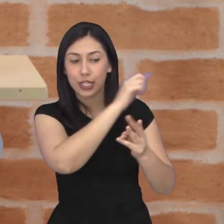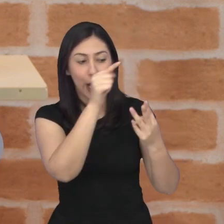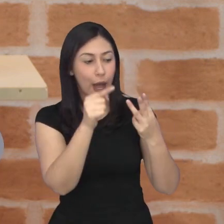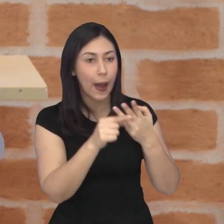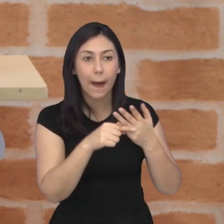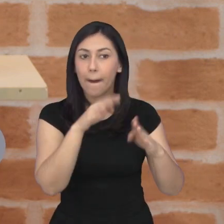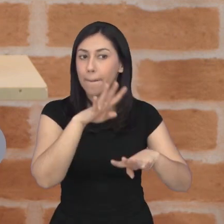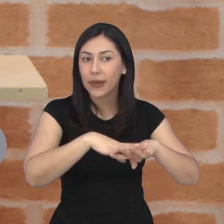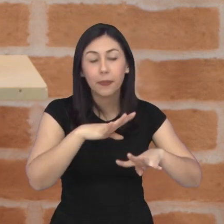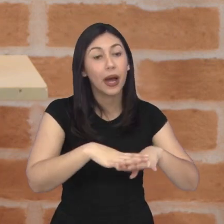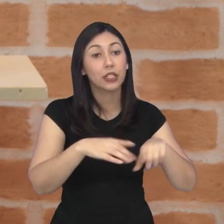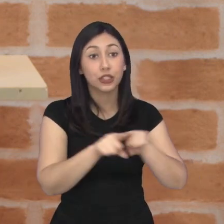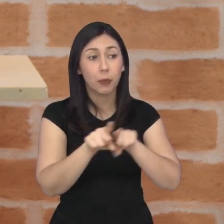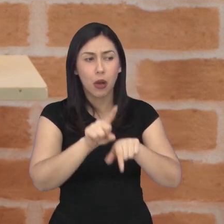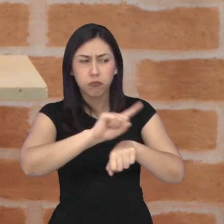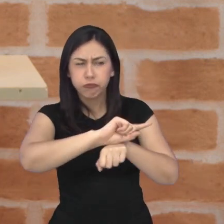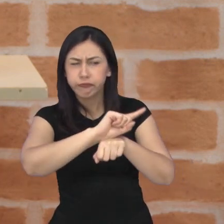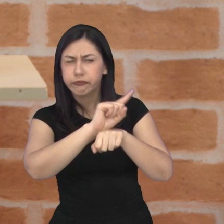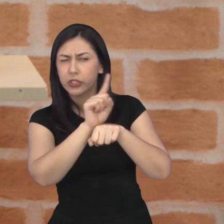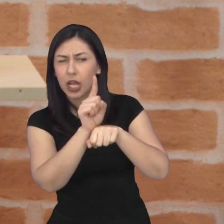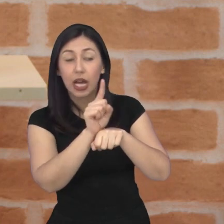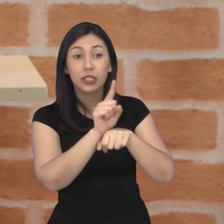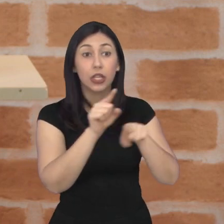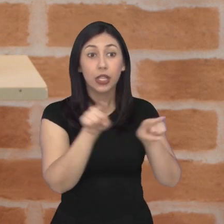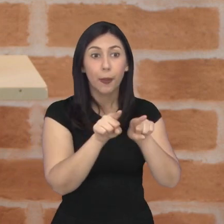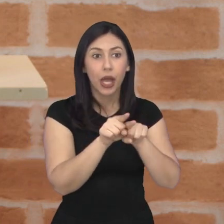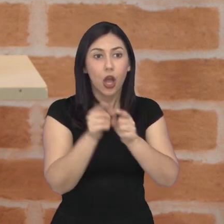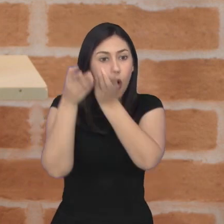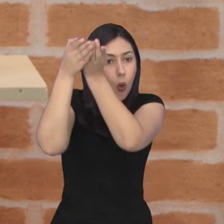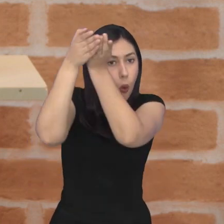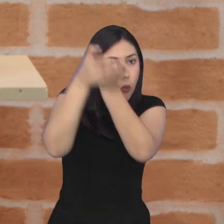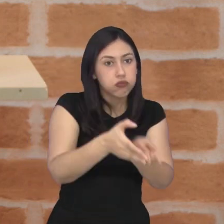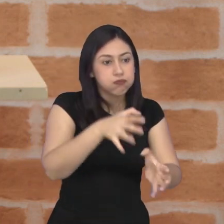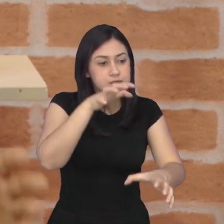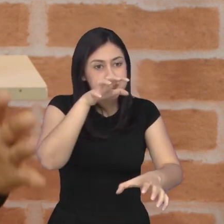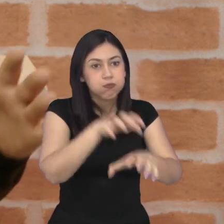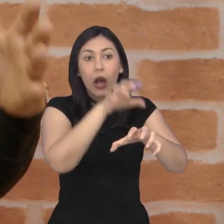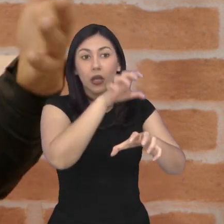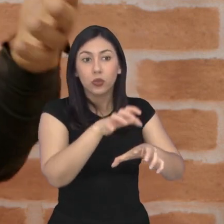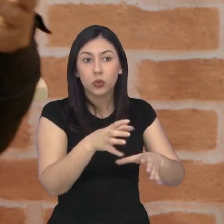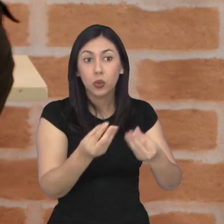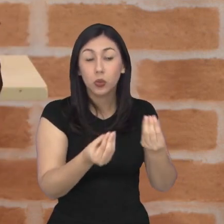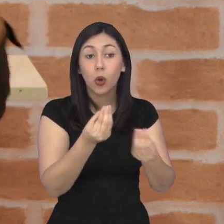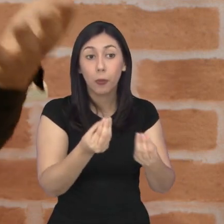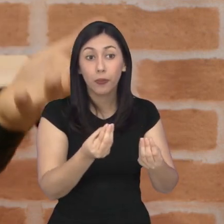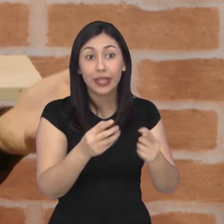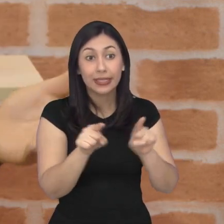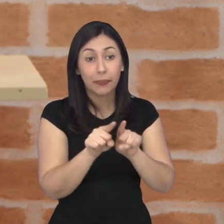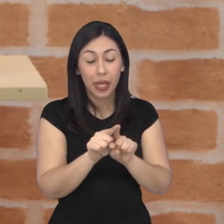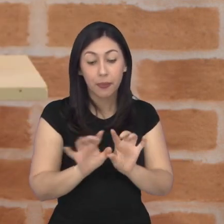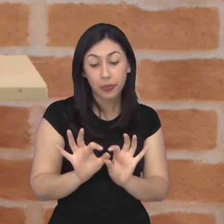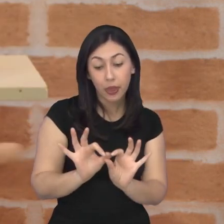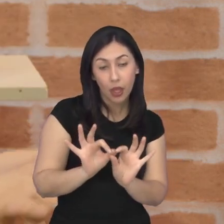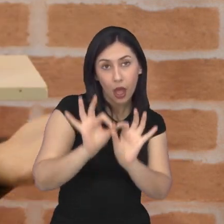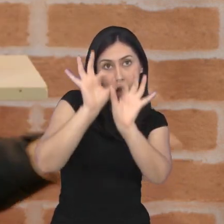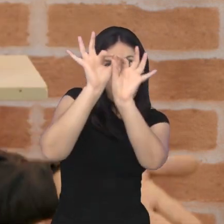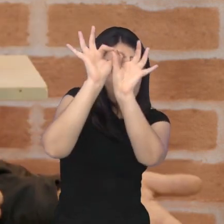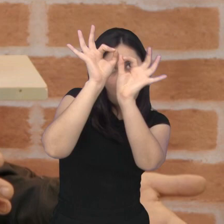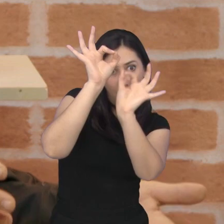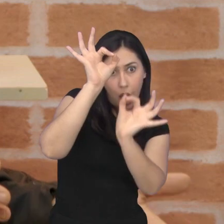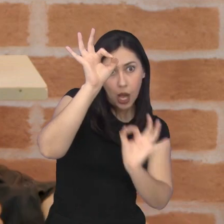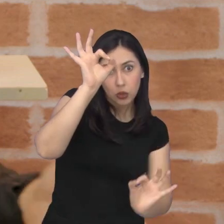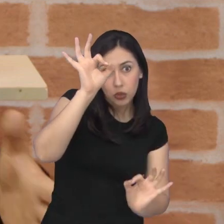física, matemática, para você saber a velocidade que vai atingir, calcular impacto. E a leitura da cachoeira em si, por exemplo, a gente